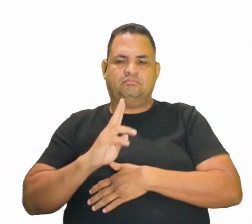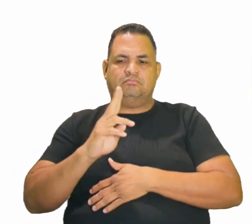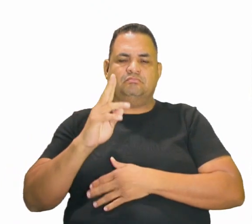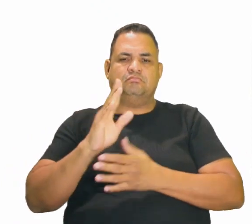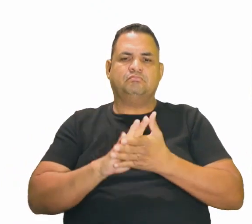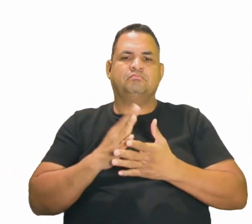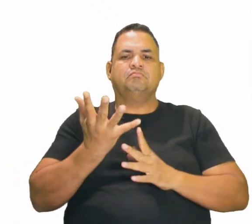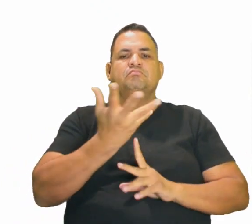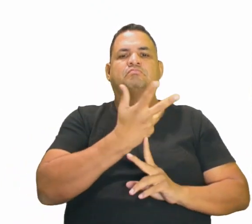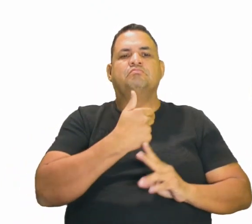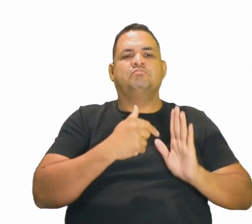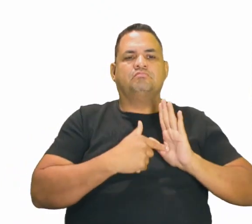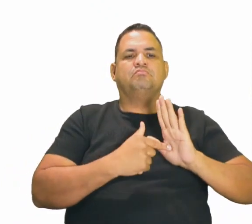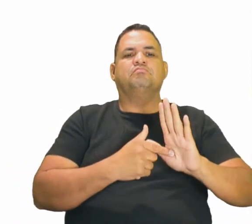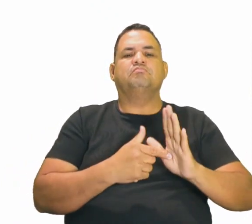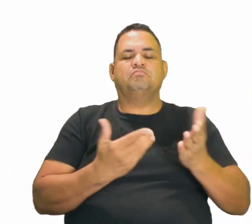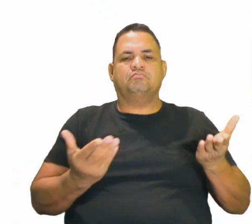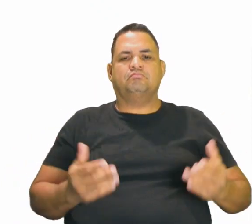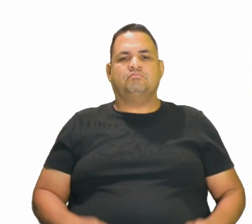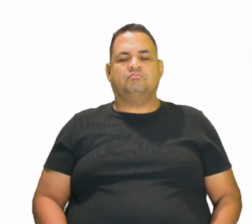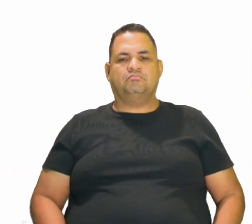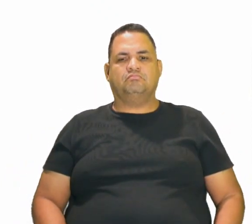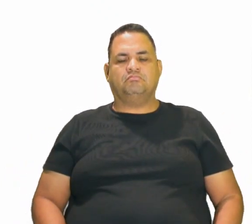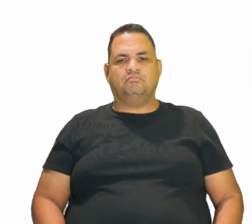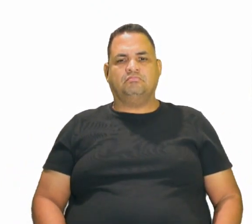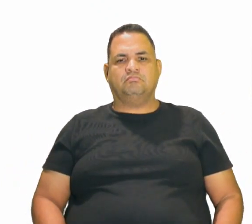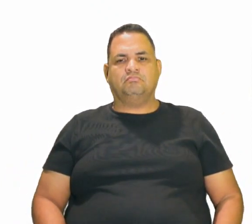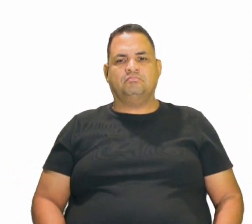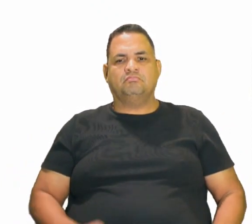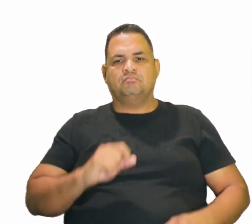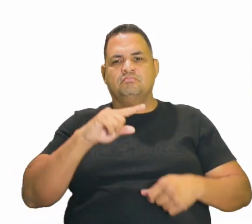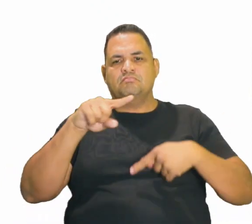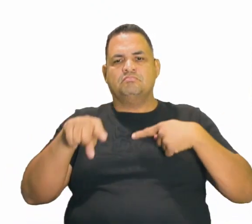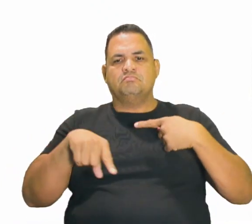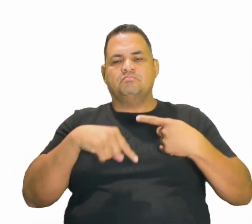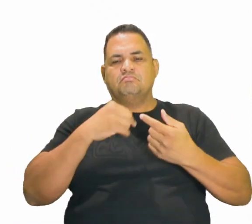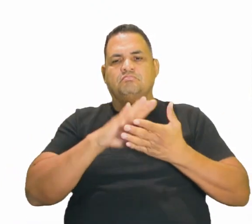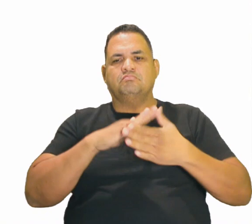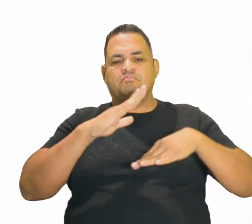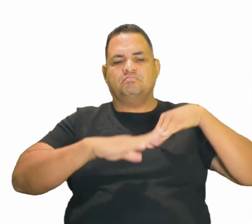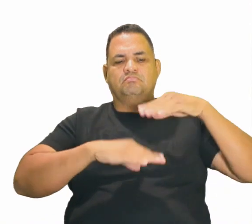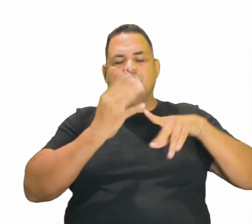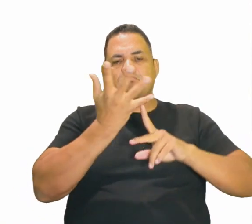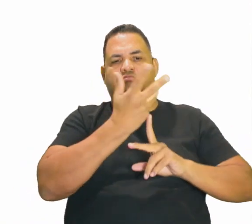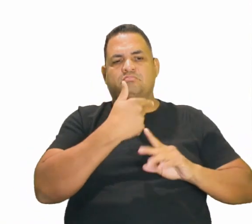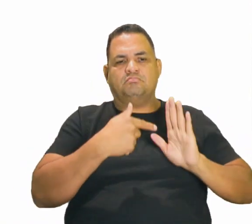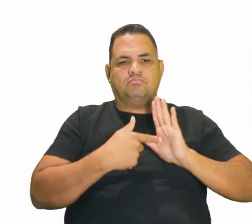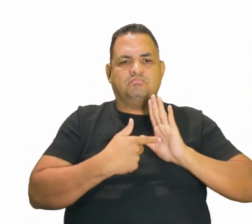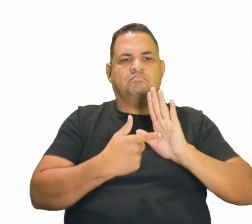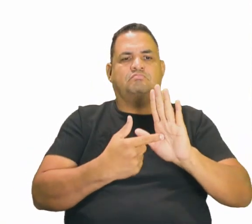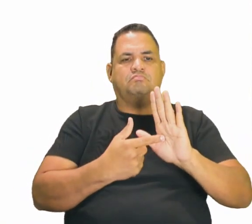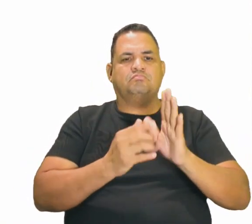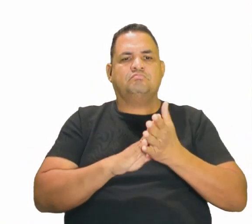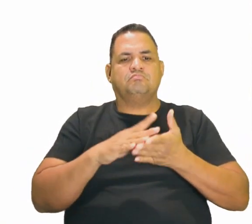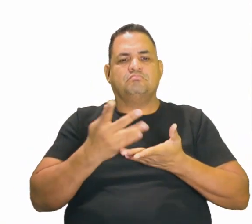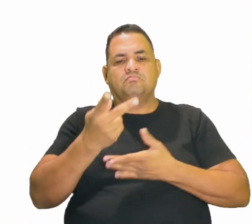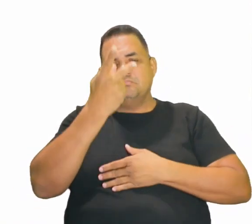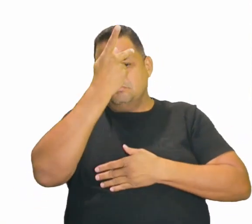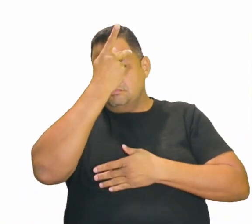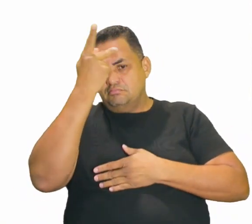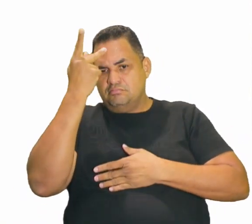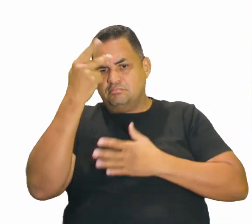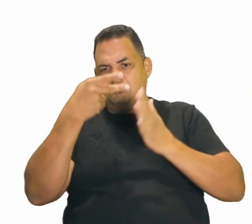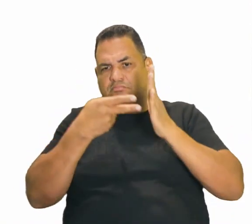e a arte representa isso então a tarefa do artista é expor ao seu público